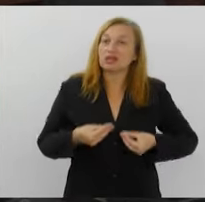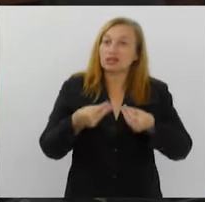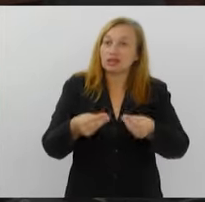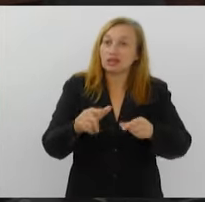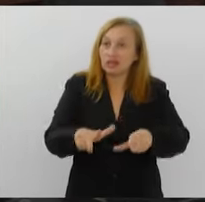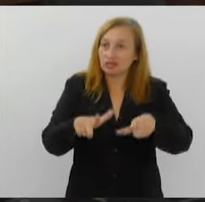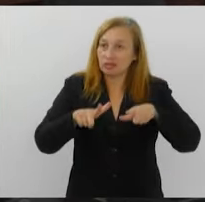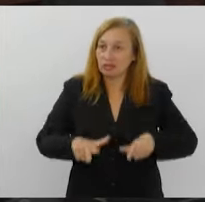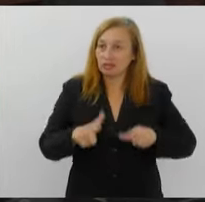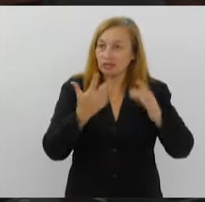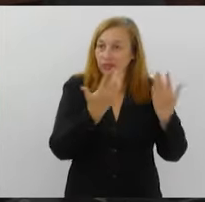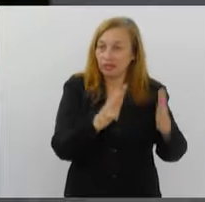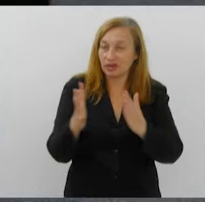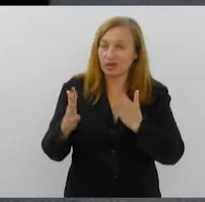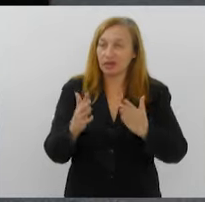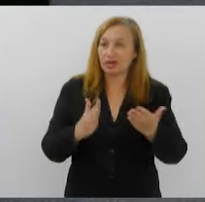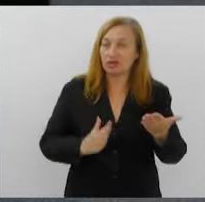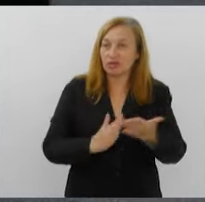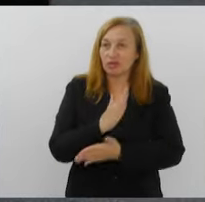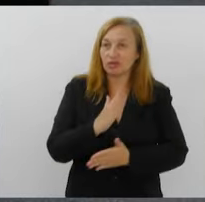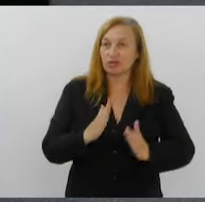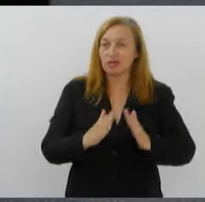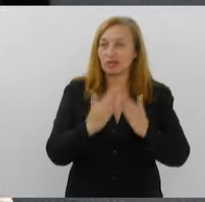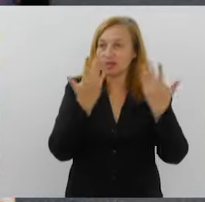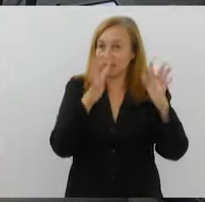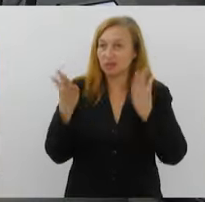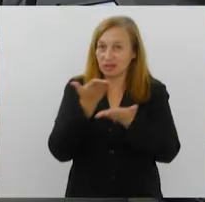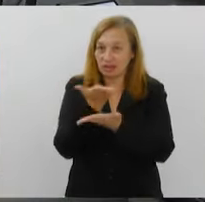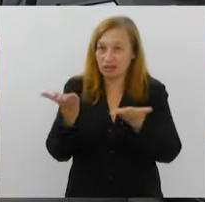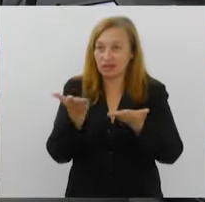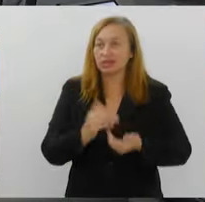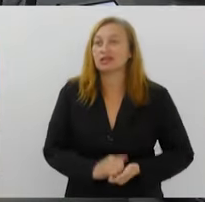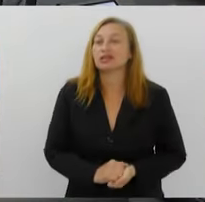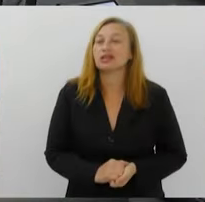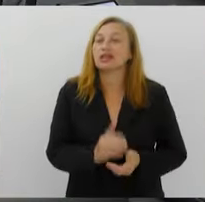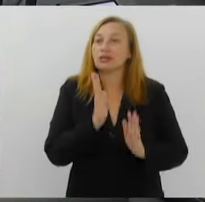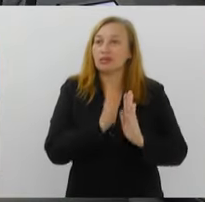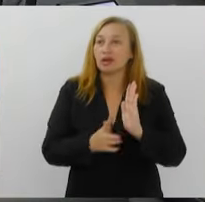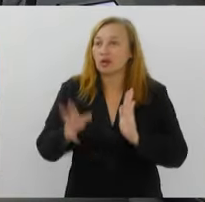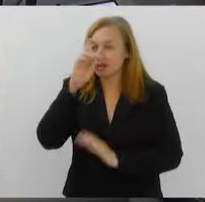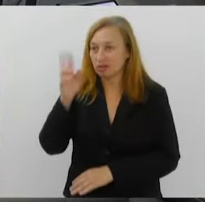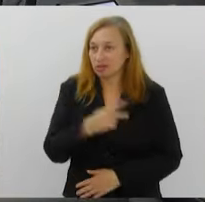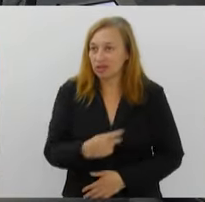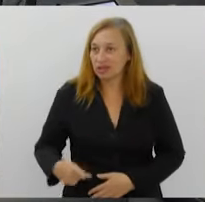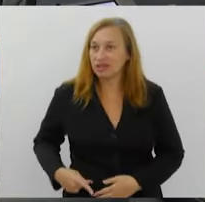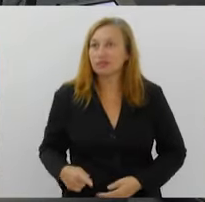de aplausos que essa Casa aprovou. Parabéns a vocês. Pela ordem, presidente.